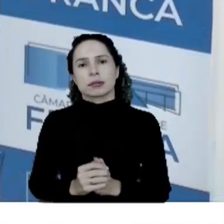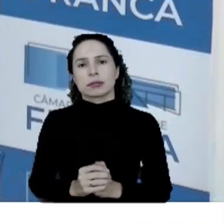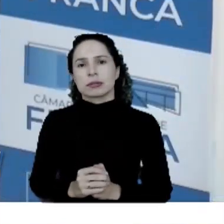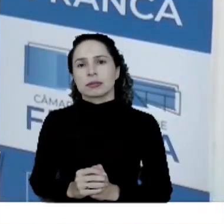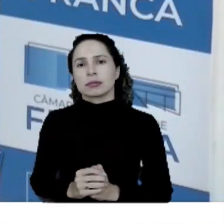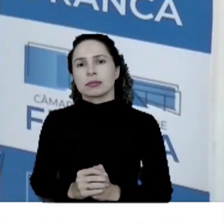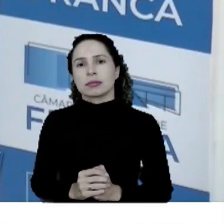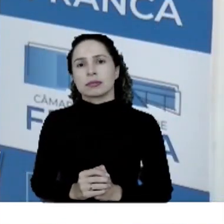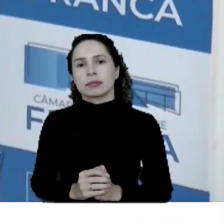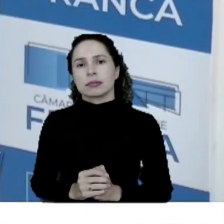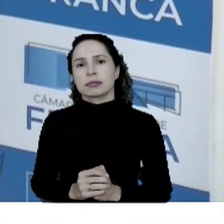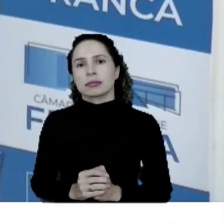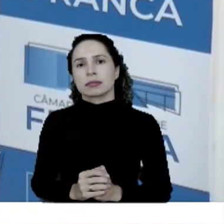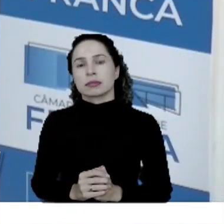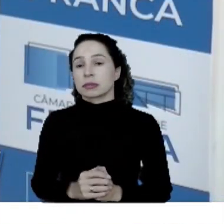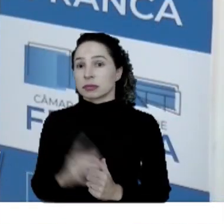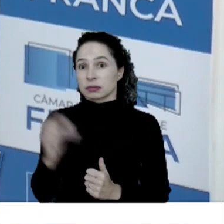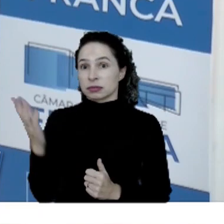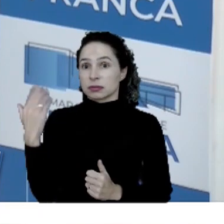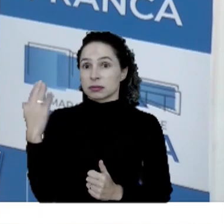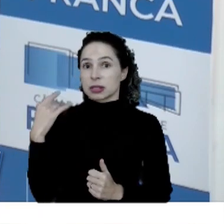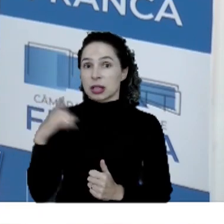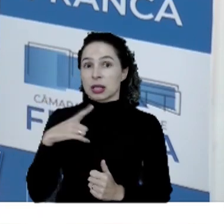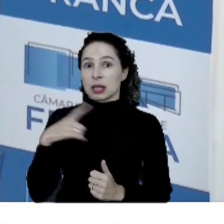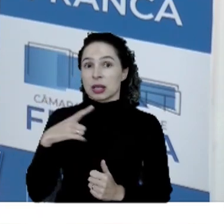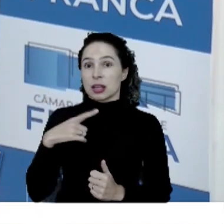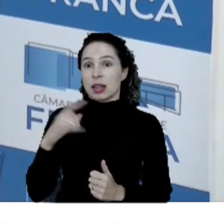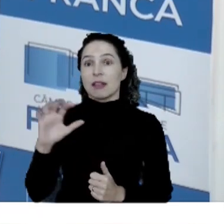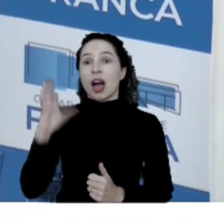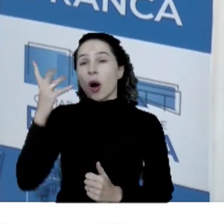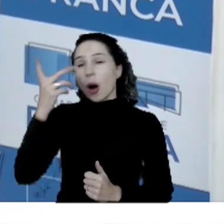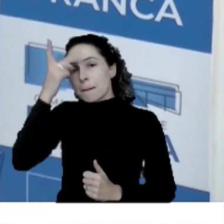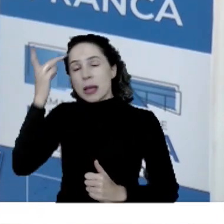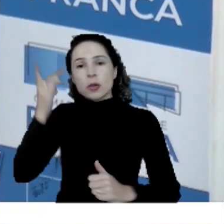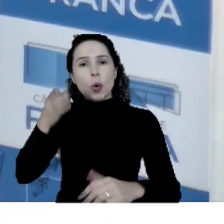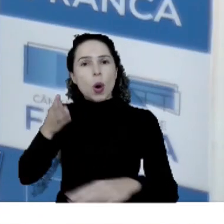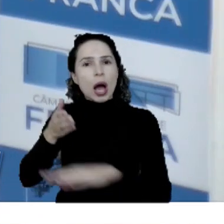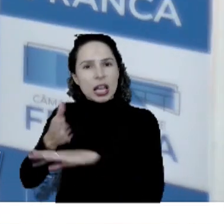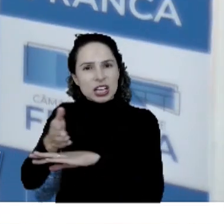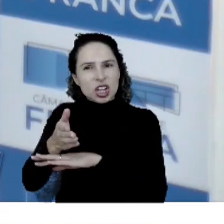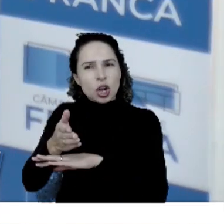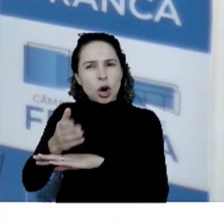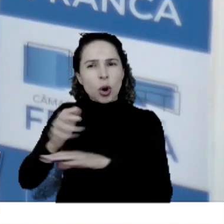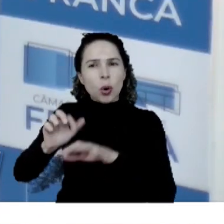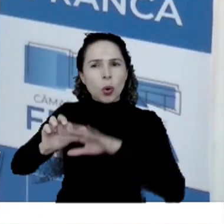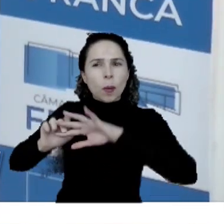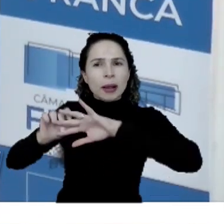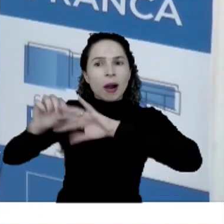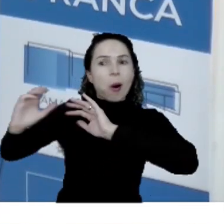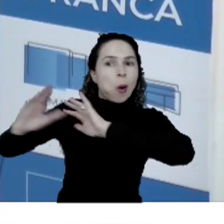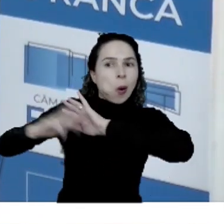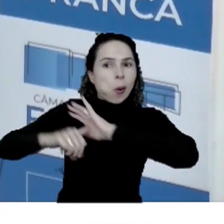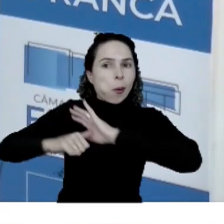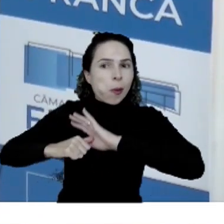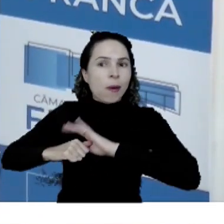Quando teve o episódio de uma pessoa que entrou com uma escada roubada.